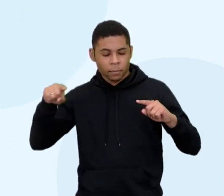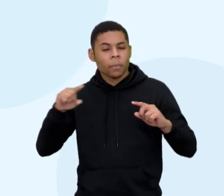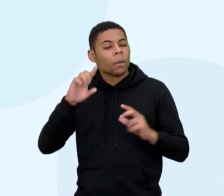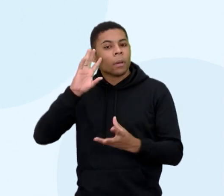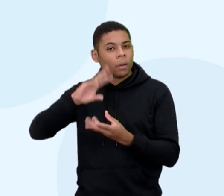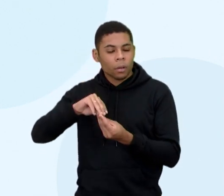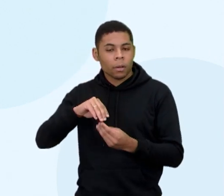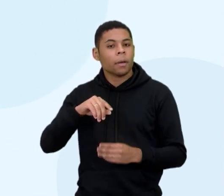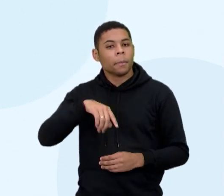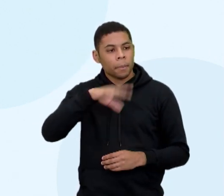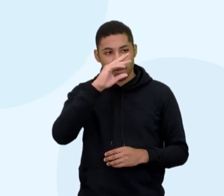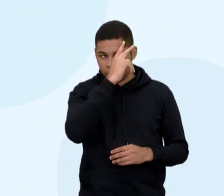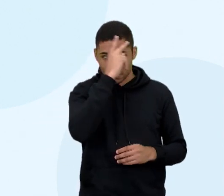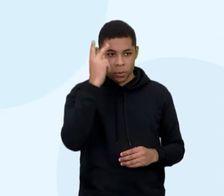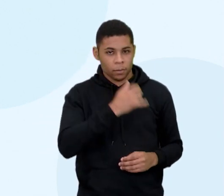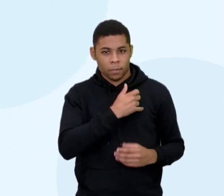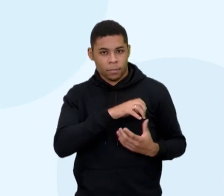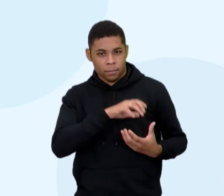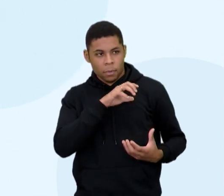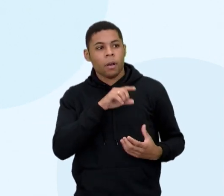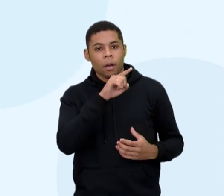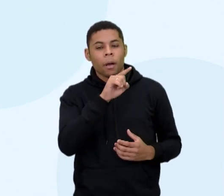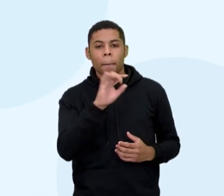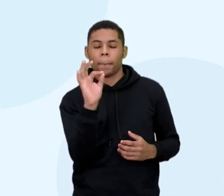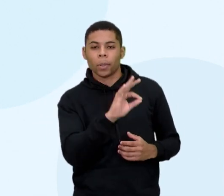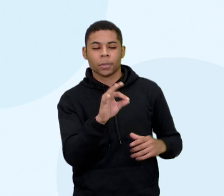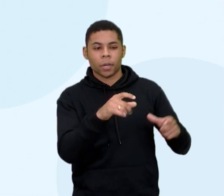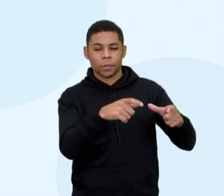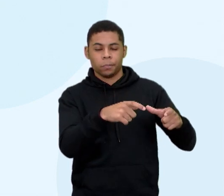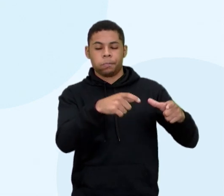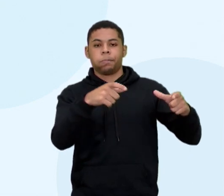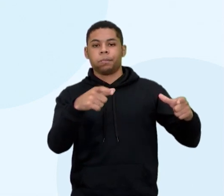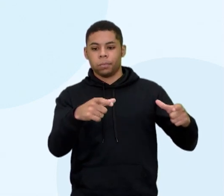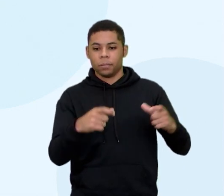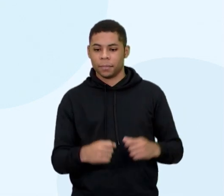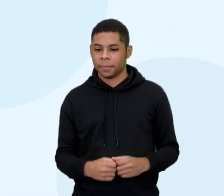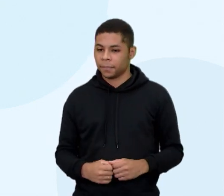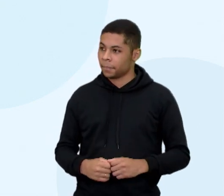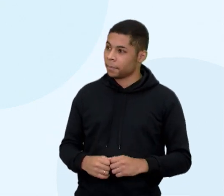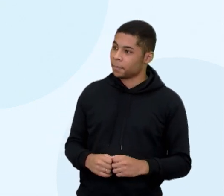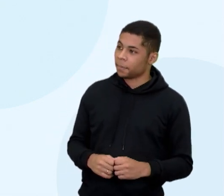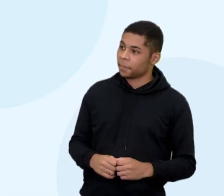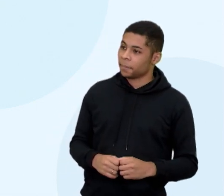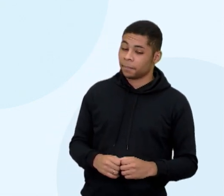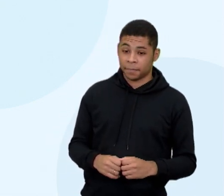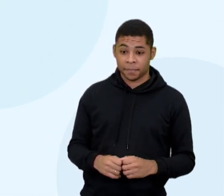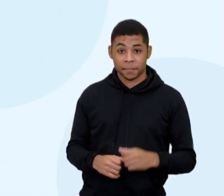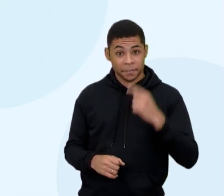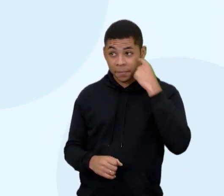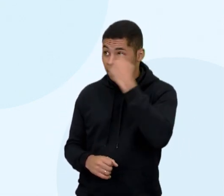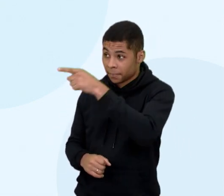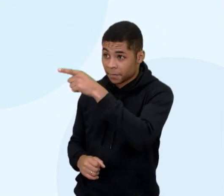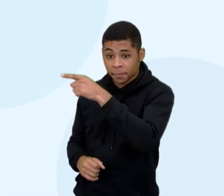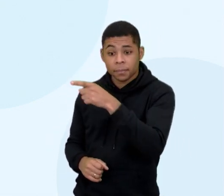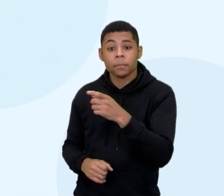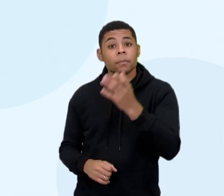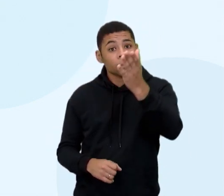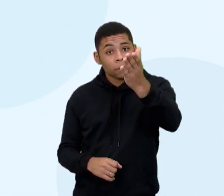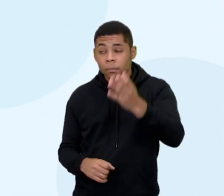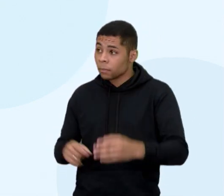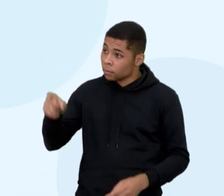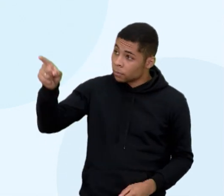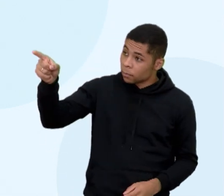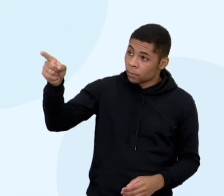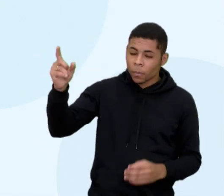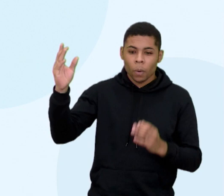porcentagens dos grupos de idade que ficam no topo da pirâmide. E aí vocês estão observando, faço aí uma comparação entre